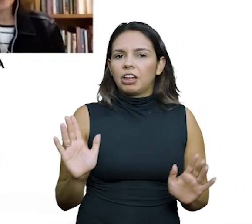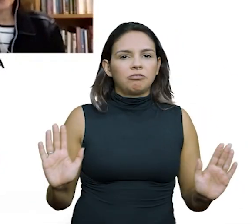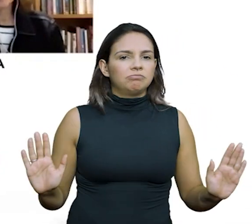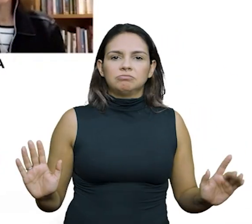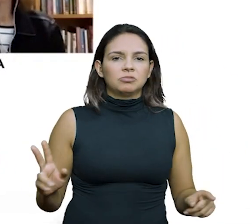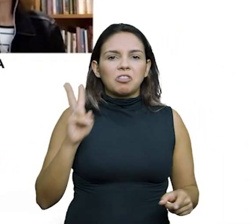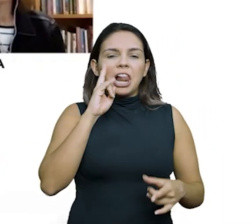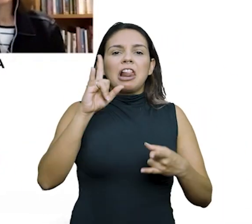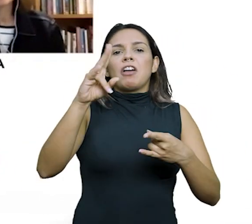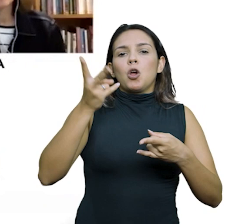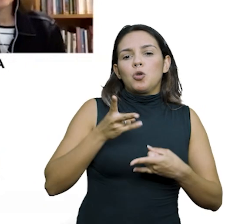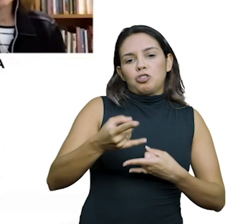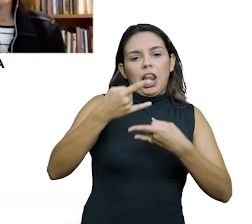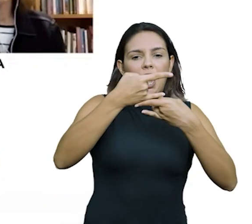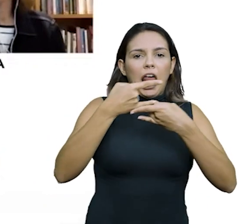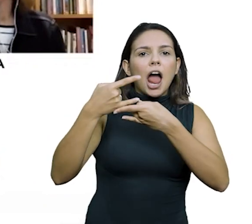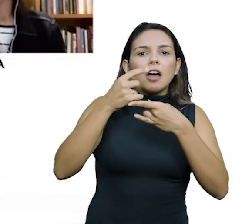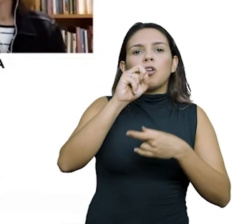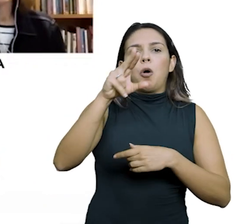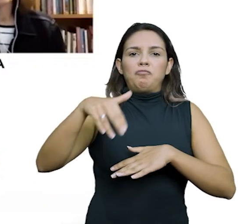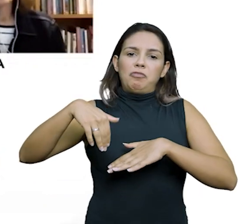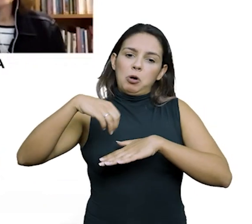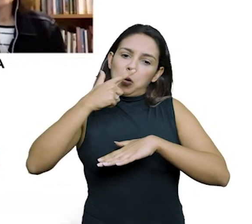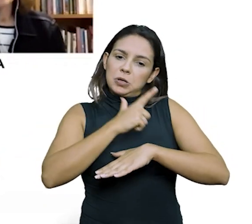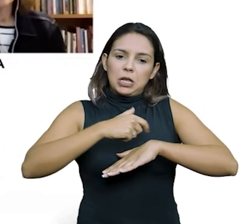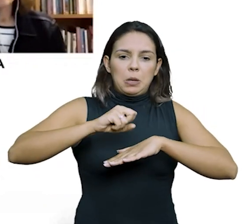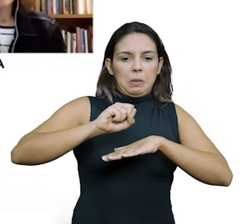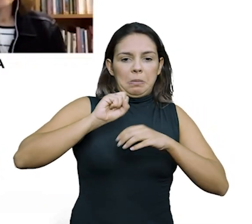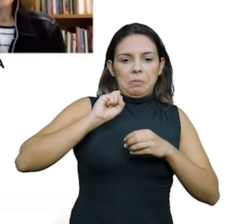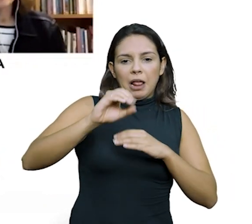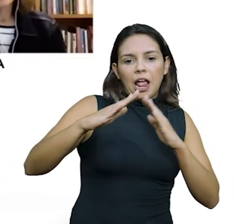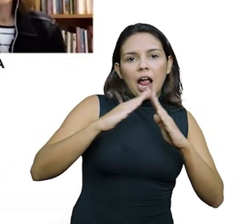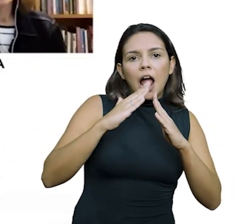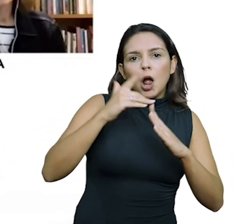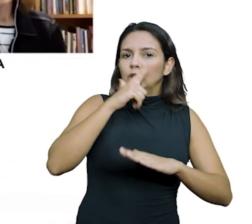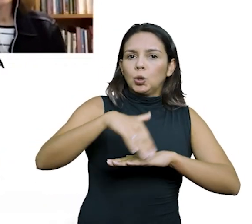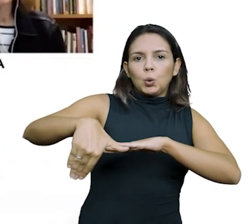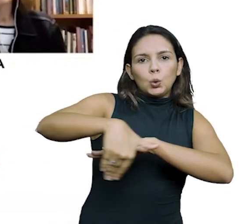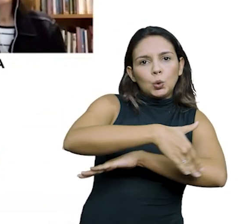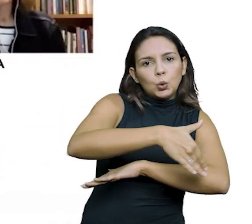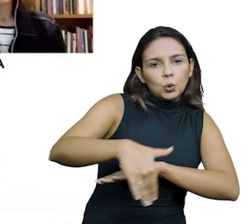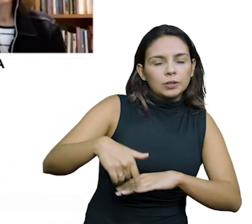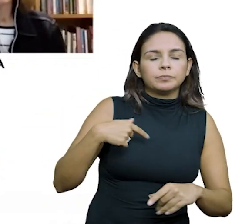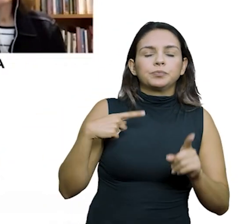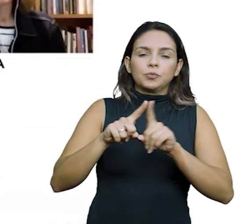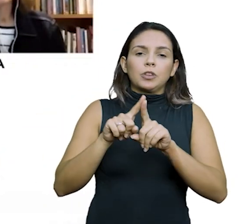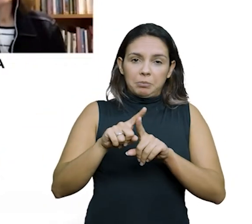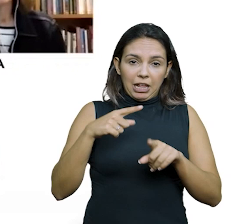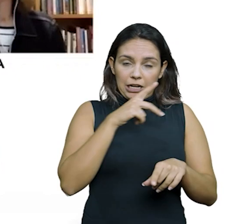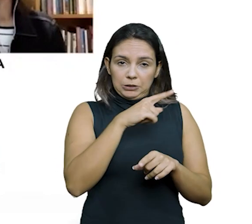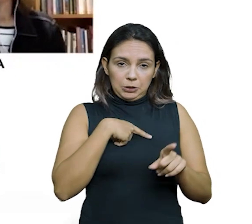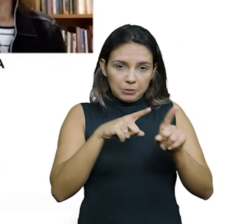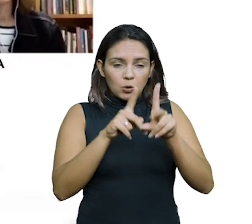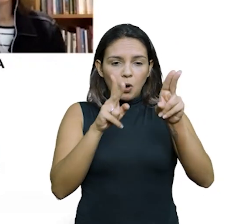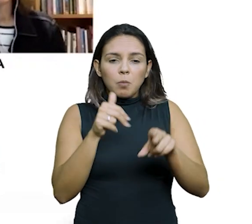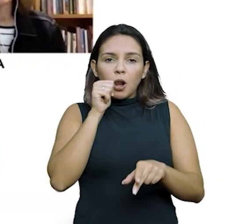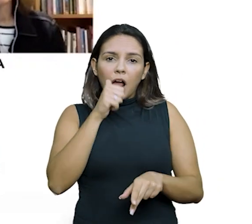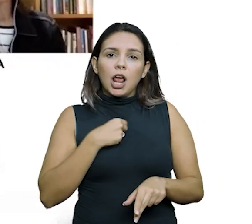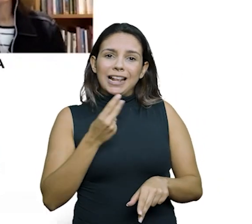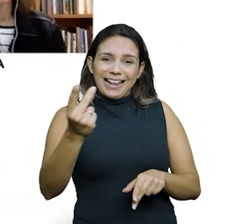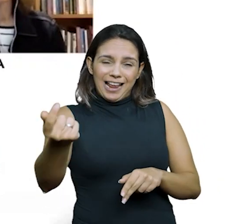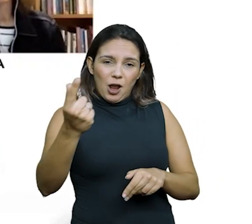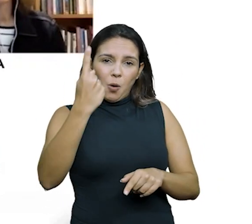em lives, se a gente vai estar saindo na rua. Eu tô como a Leila, eu tô saindo uma vez por semana para ir no supermercado.